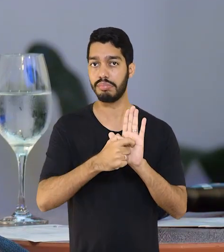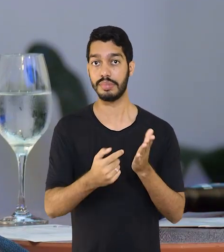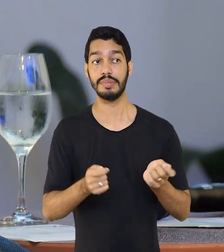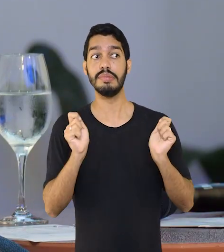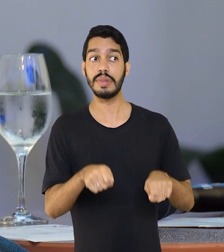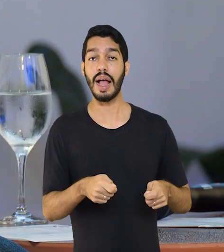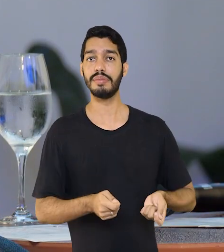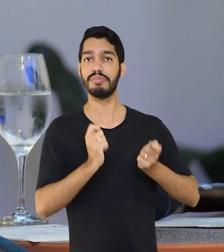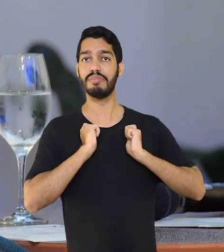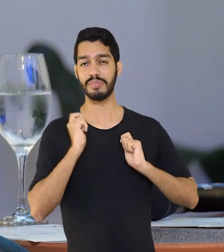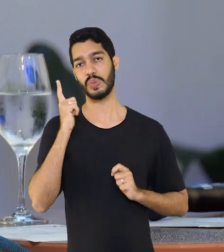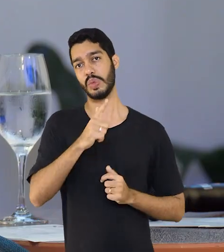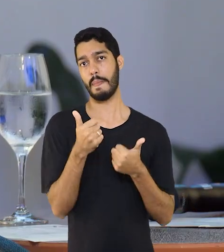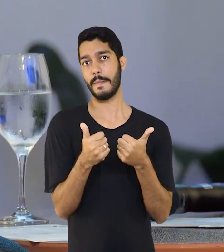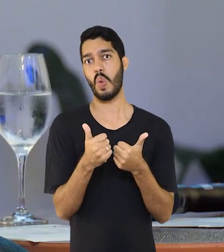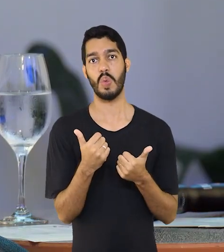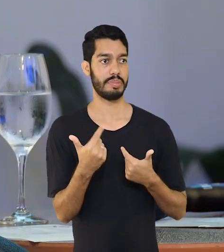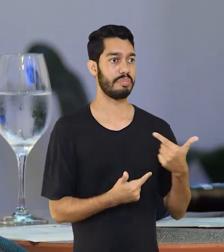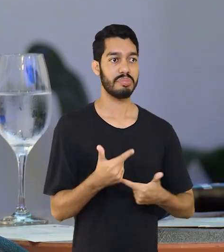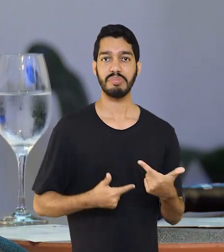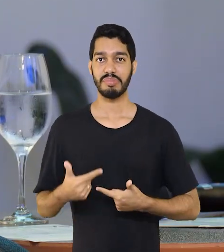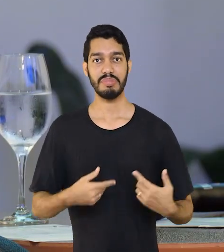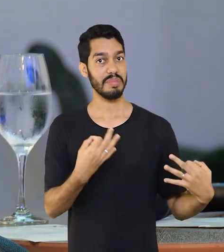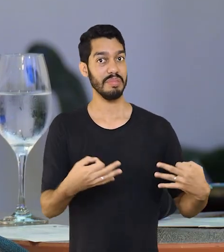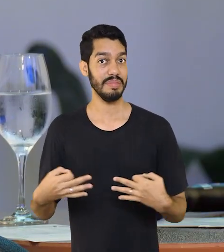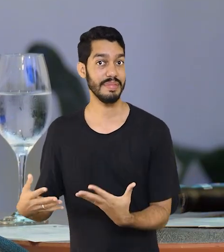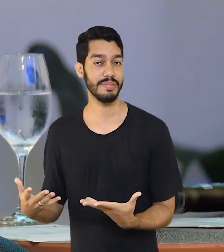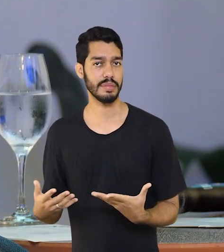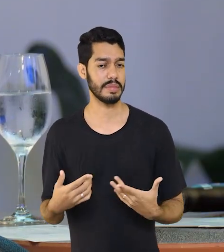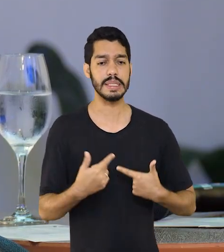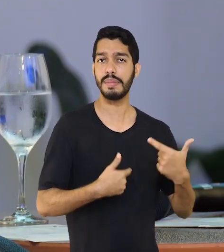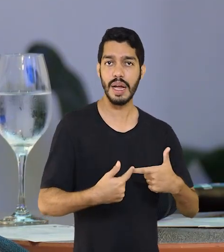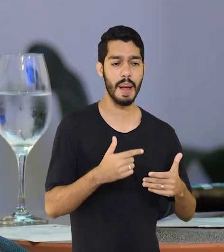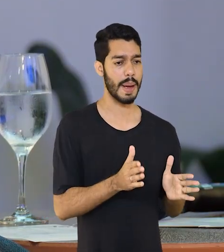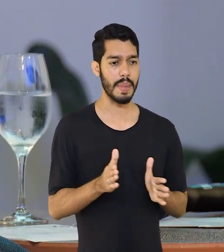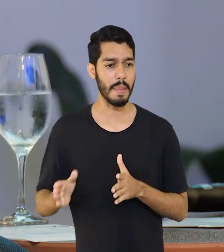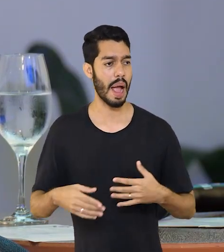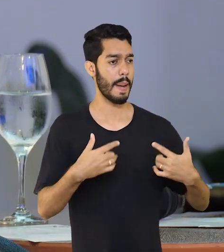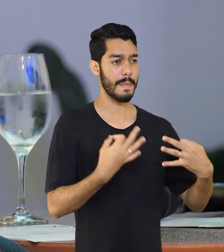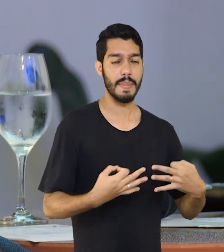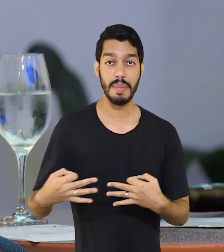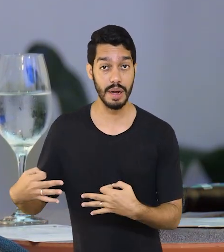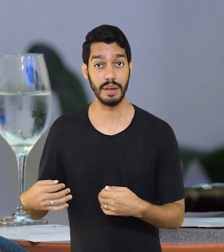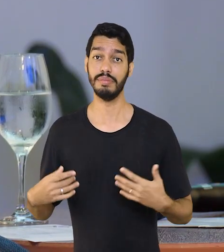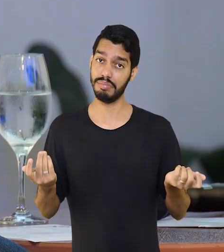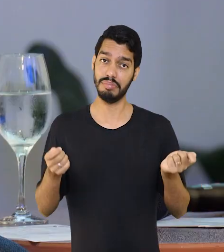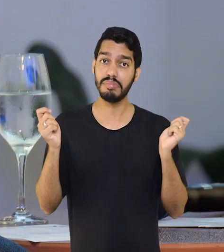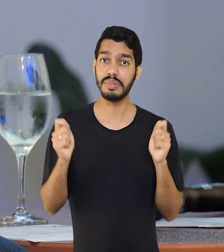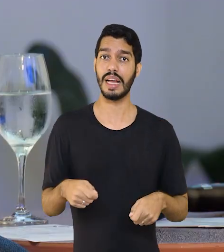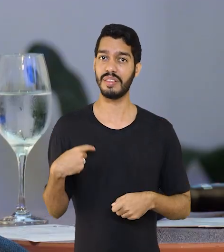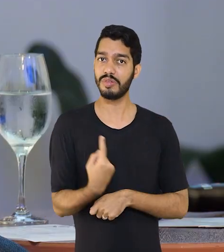nos permite ser muito mais eficiente também. E a eficiência é uma das formas que a gente tem também de